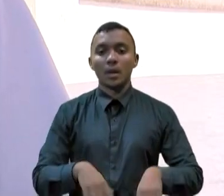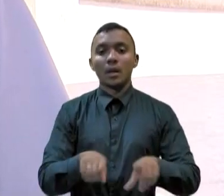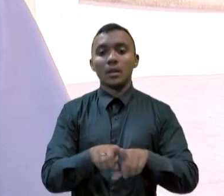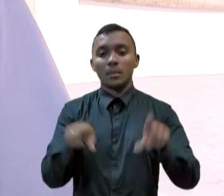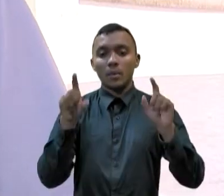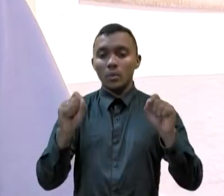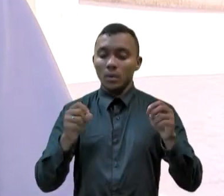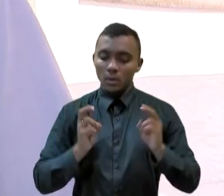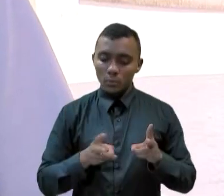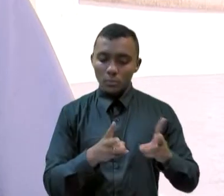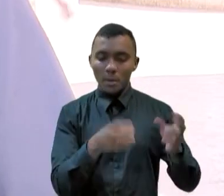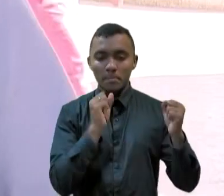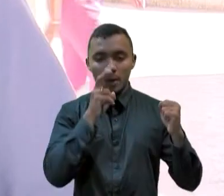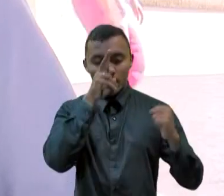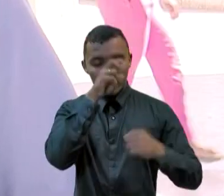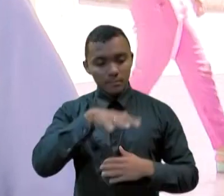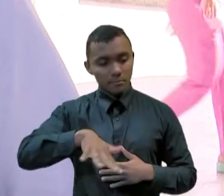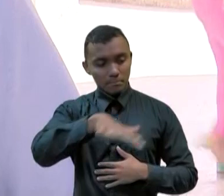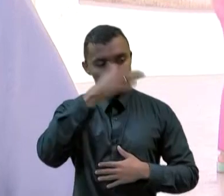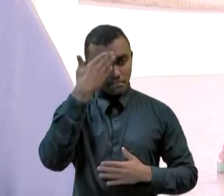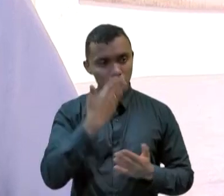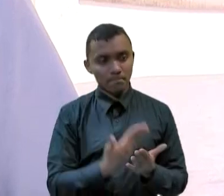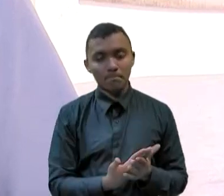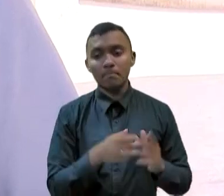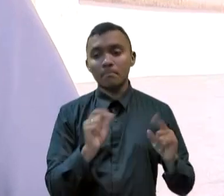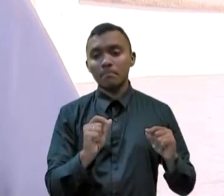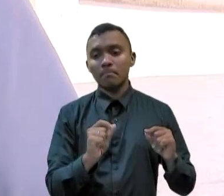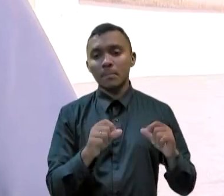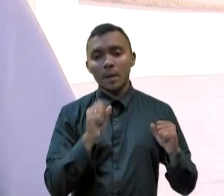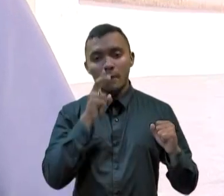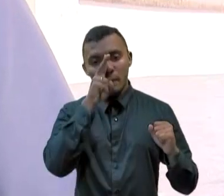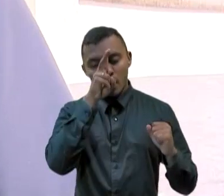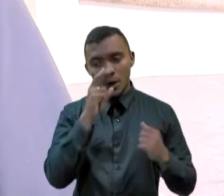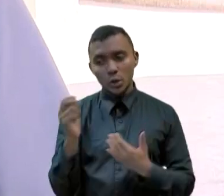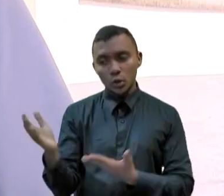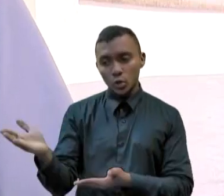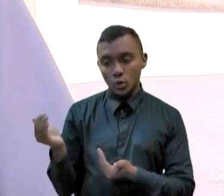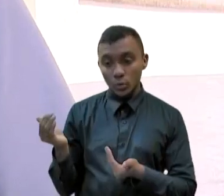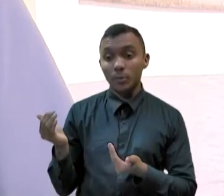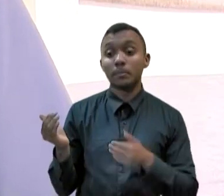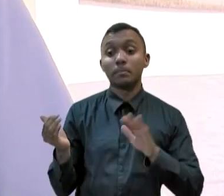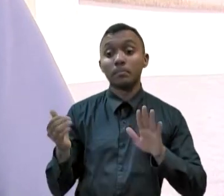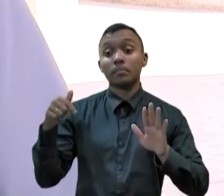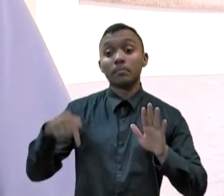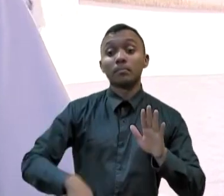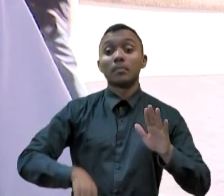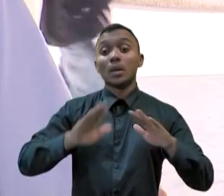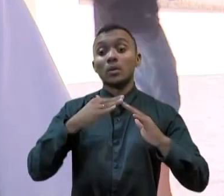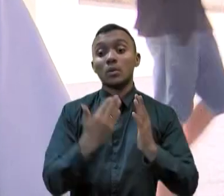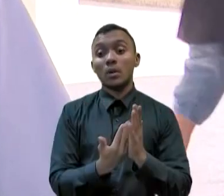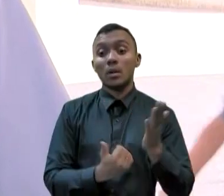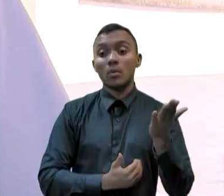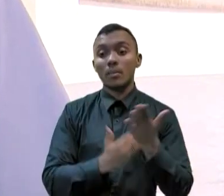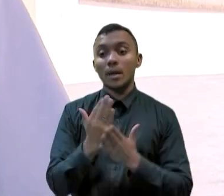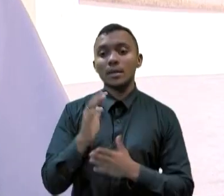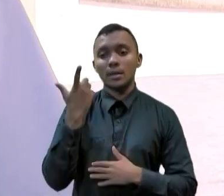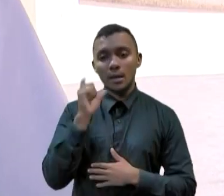muito firmes nessa perspectiva do protagonismo estudantil. Para nós, nossas escolas são construídas pelos nossos